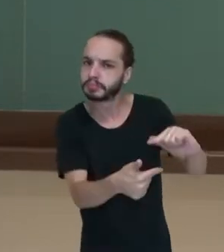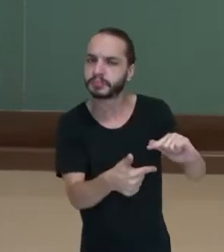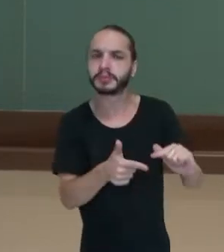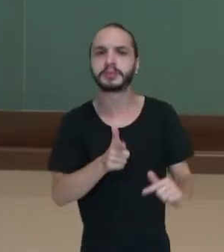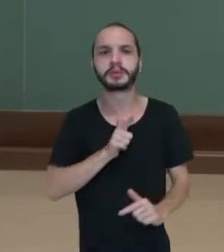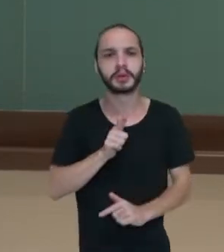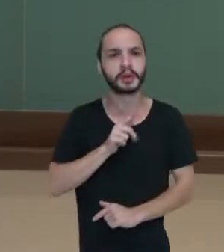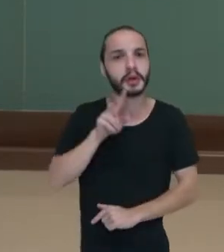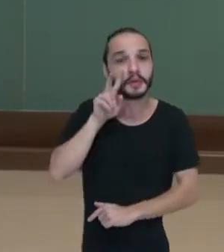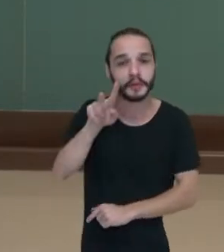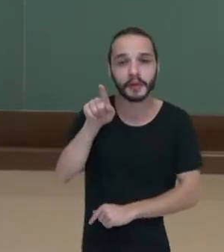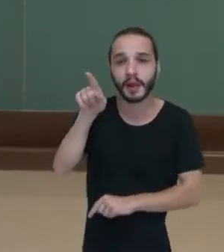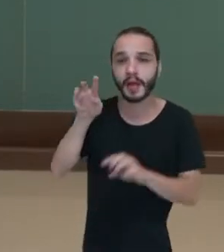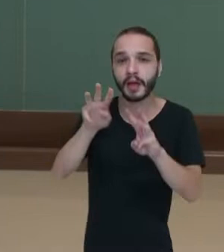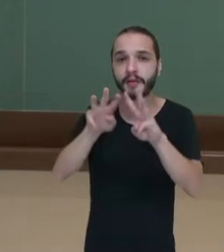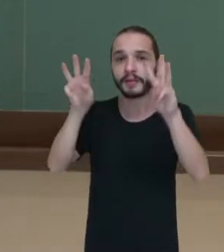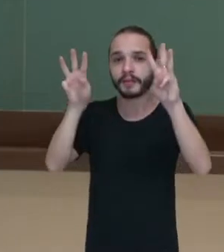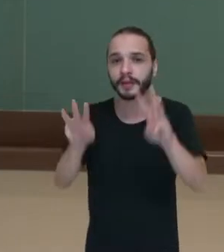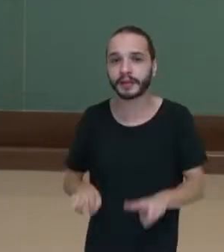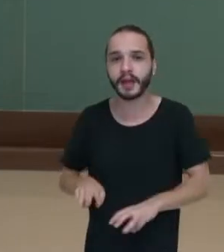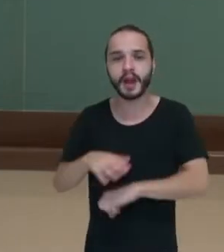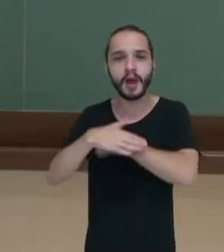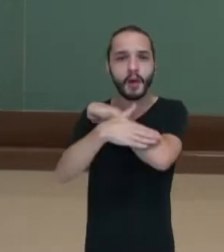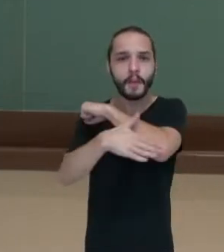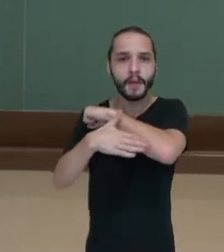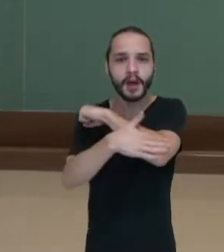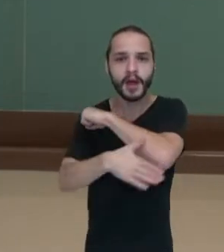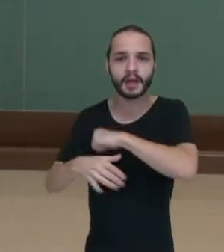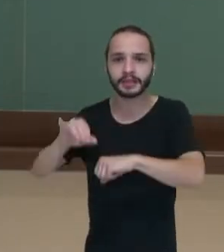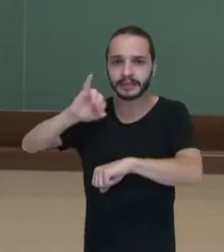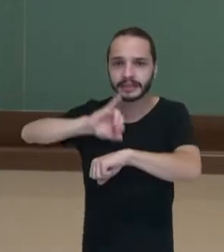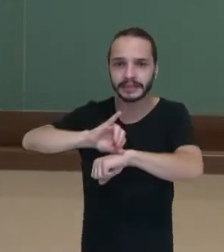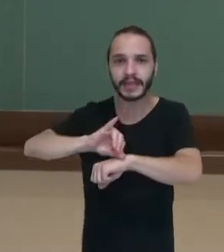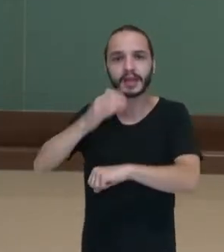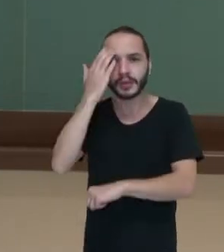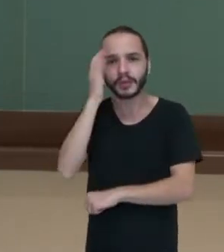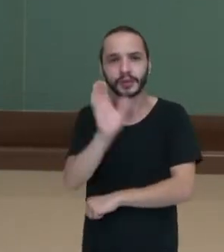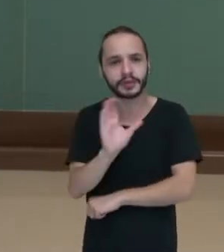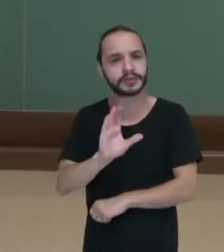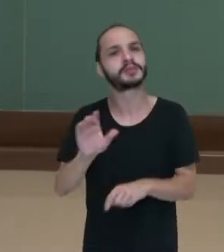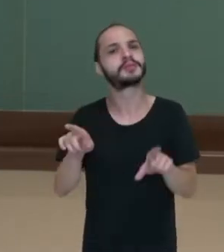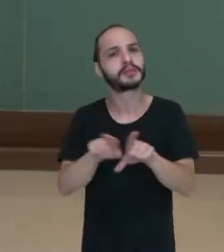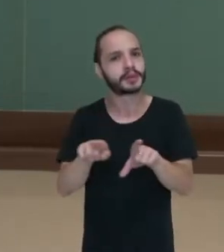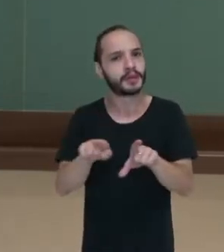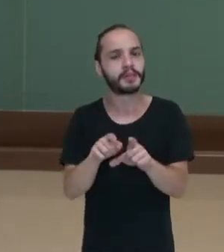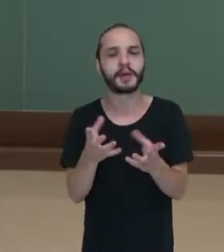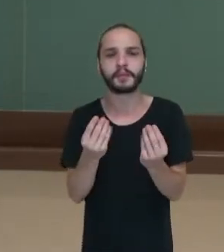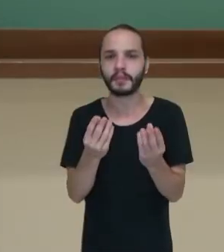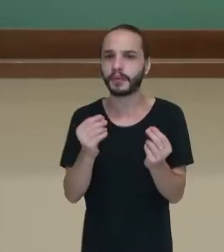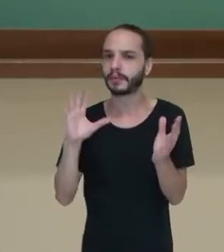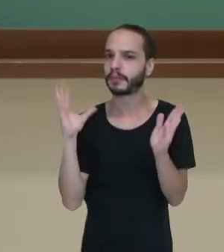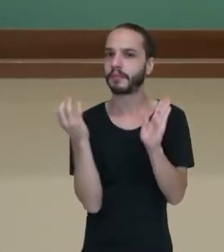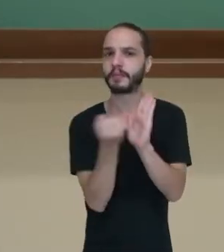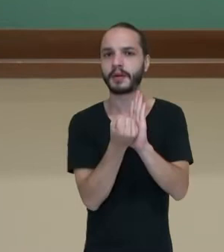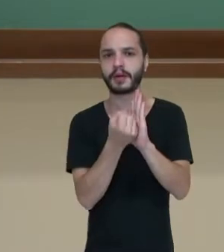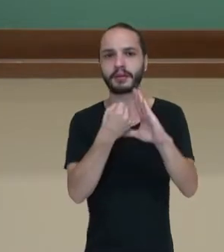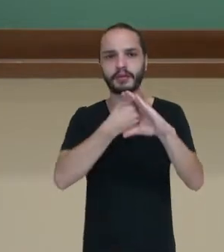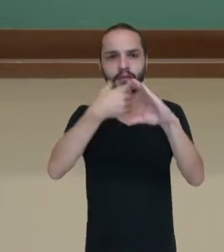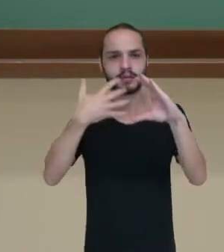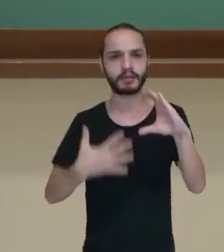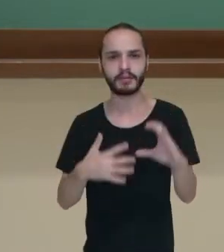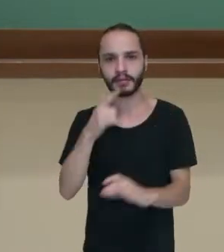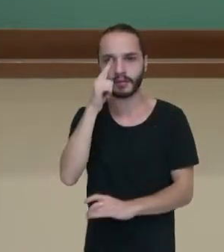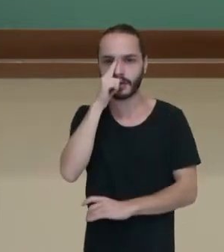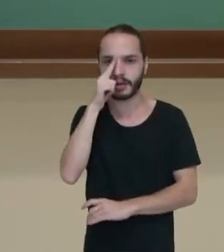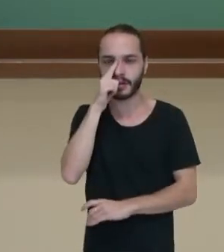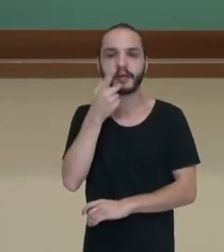visto lá na UFPR Santos Andrade. Isso é muito característico também da Grécia. A gente falar um pouquinho